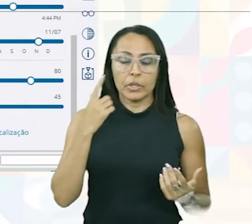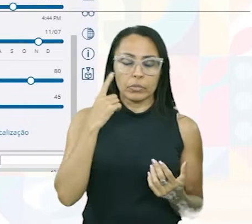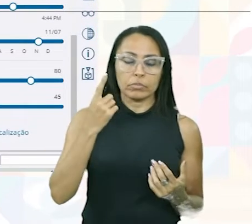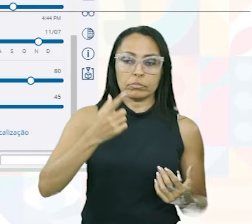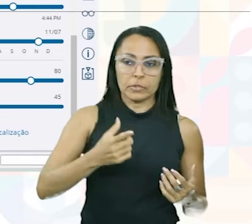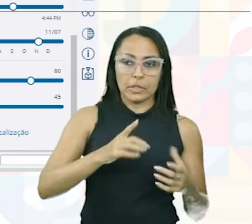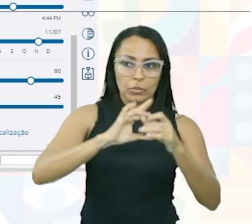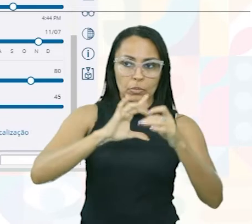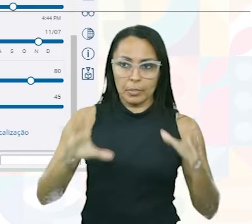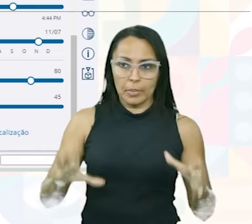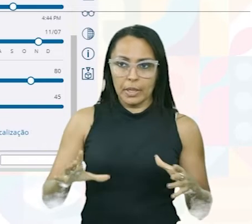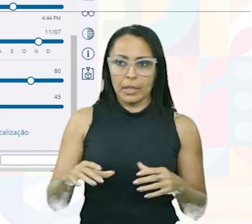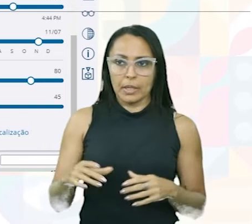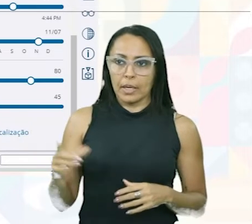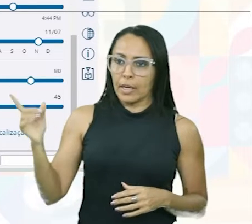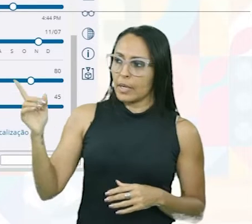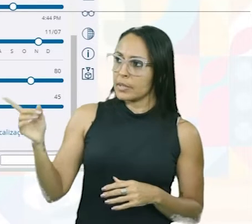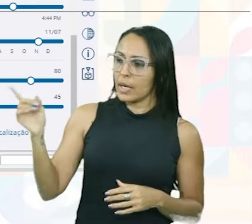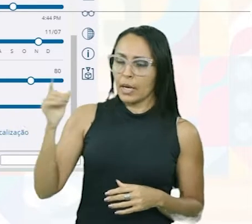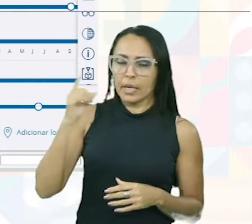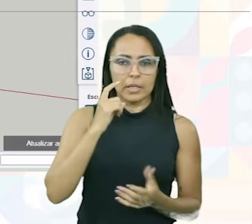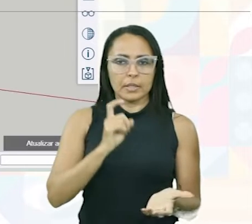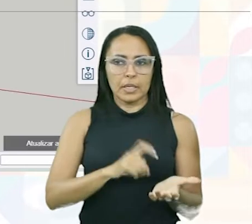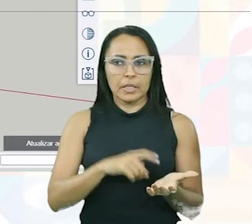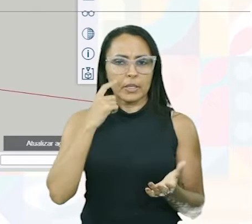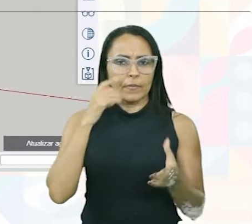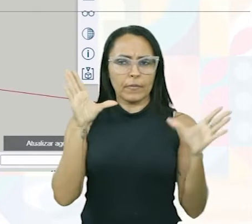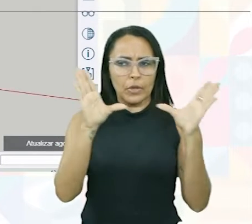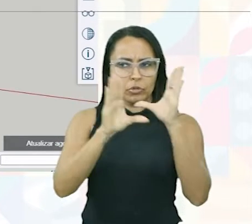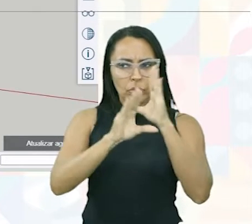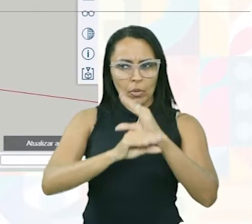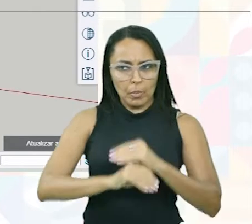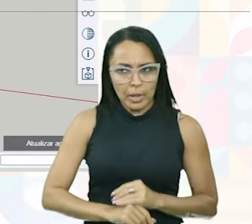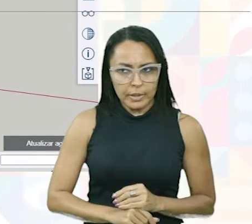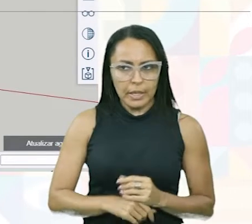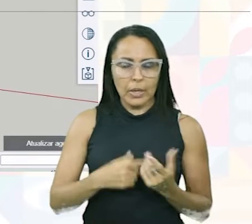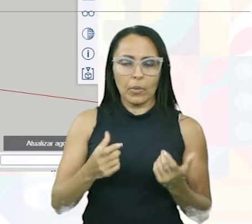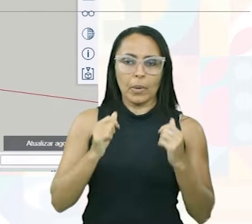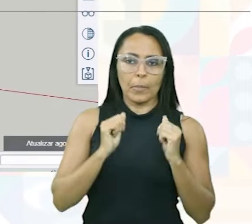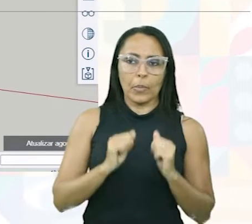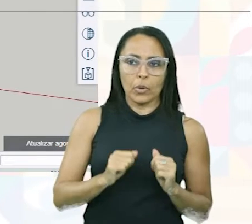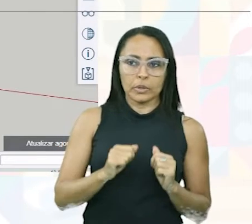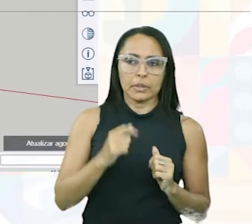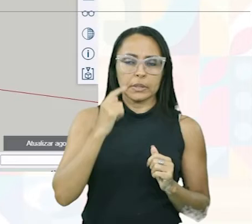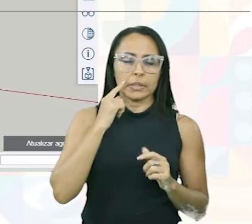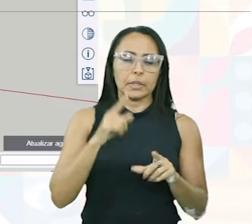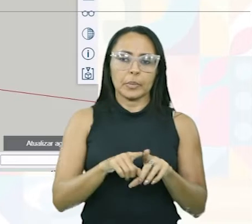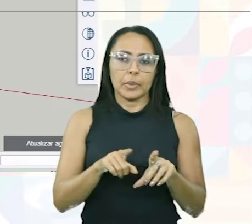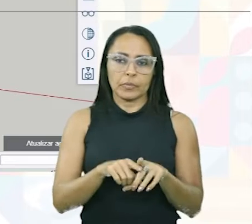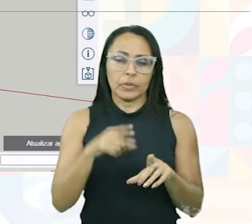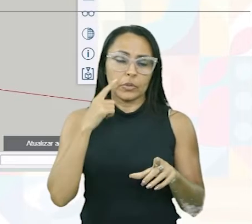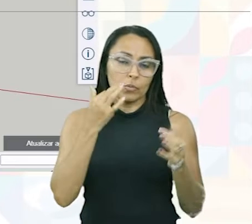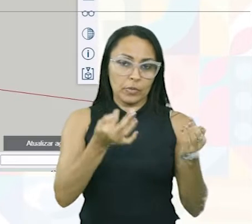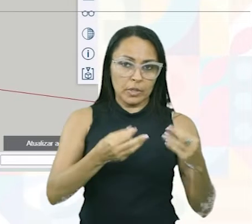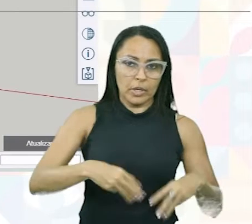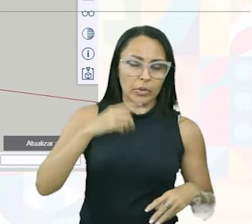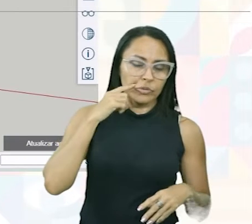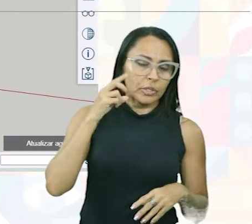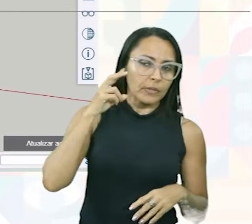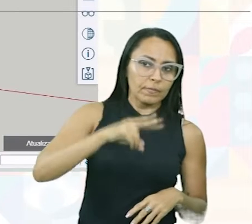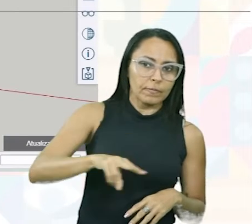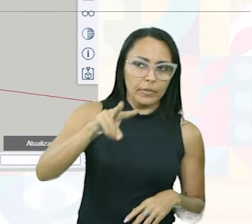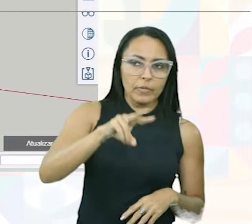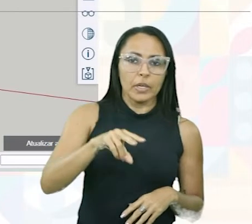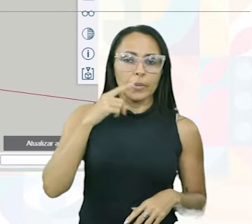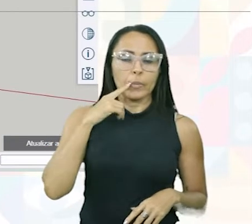abertas, tá? Aqui nessa setinha eu posso fechar esse painel. Aqui é o 3D Warehouse e no final a gente vai ver, né,